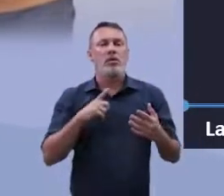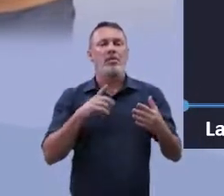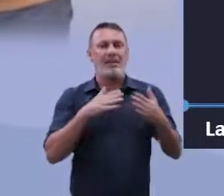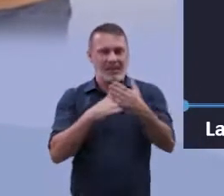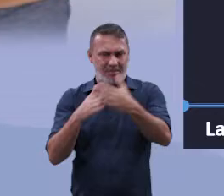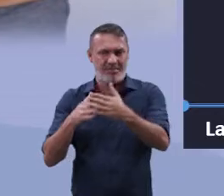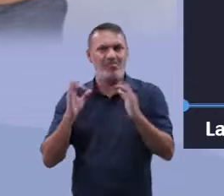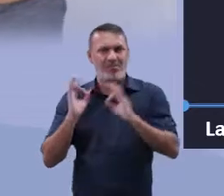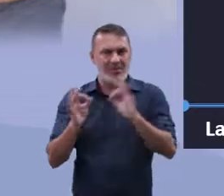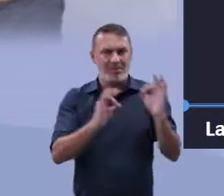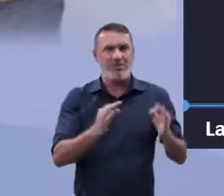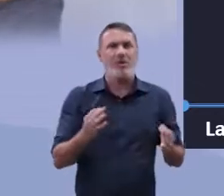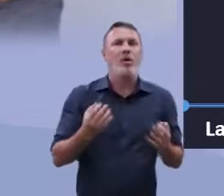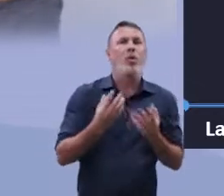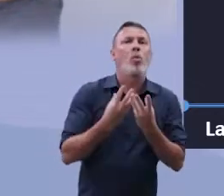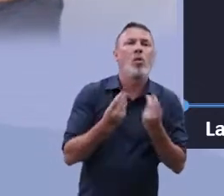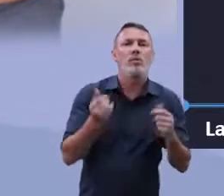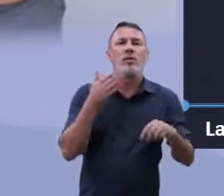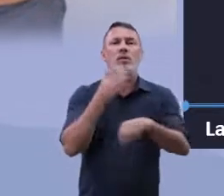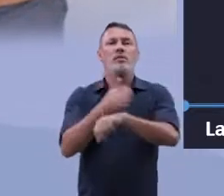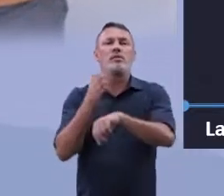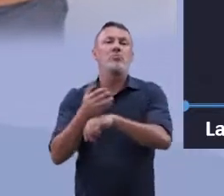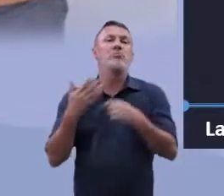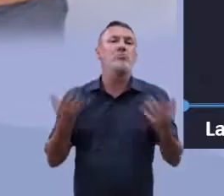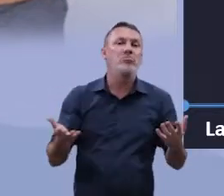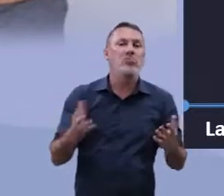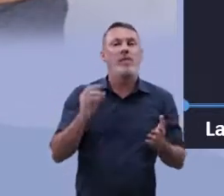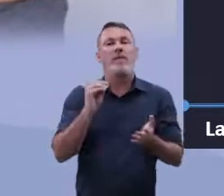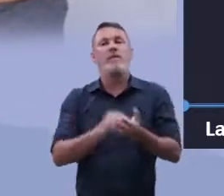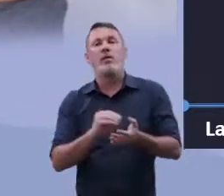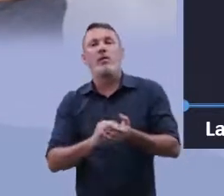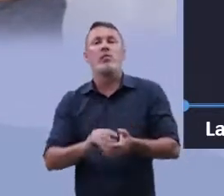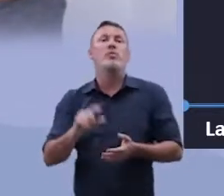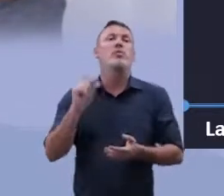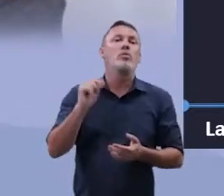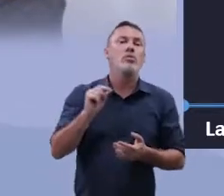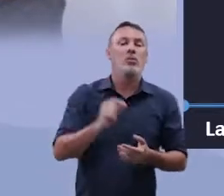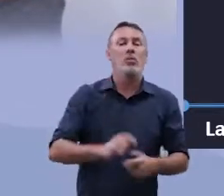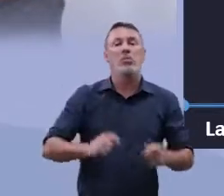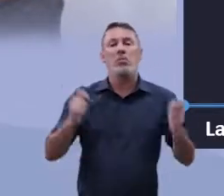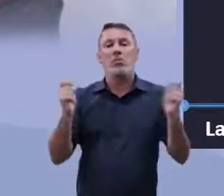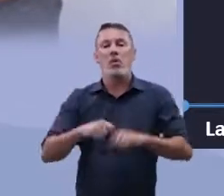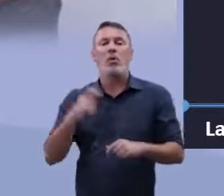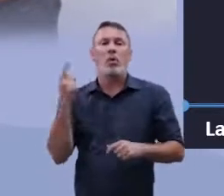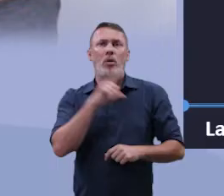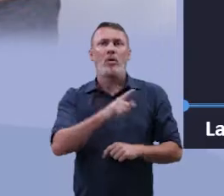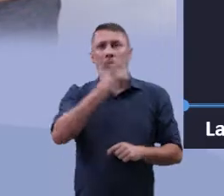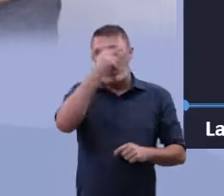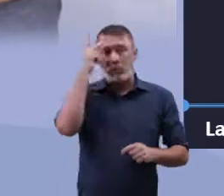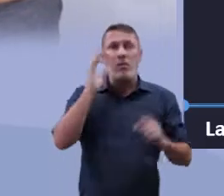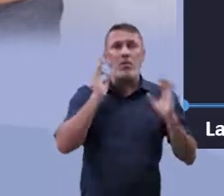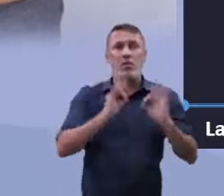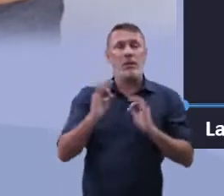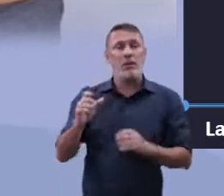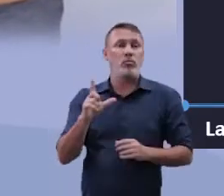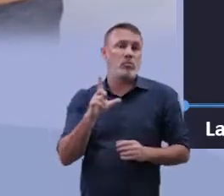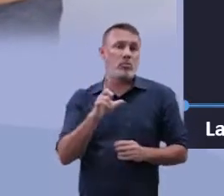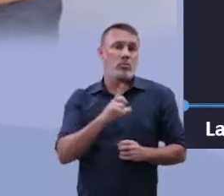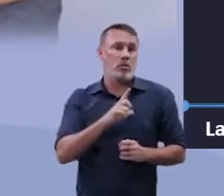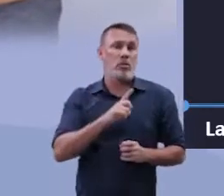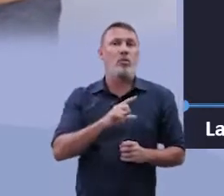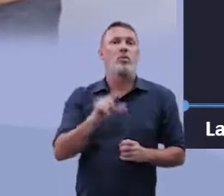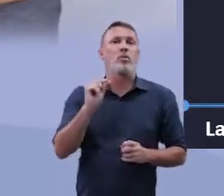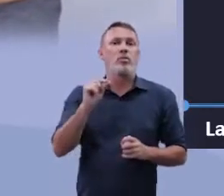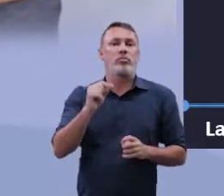acesso? Quando podemos falar que alguém está realmente incluído